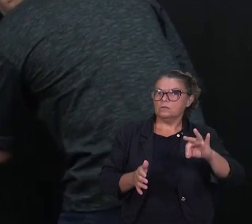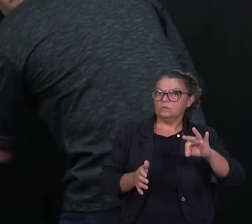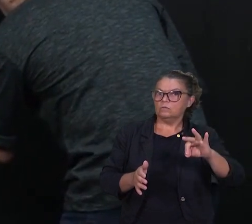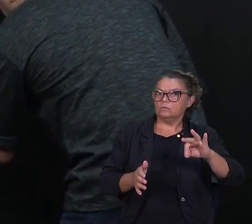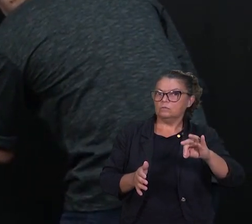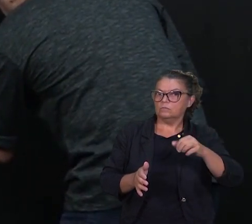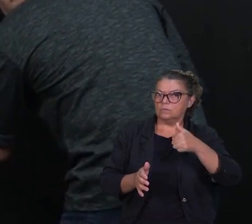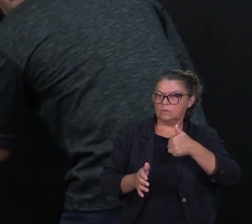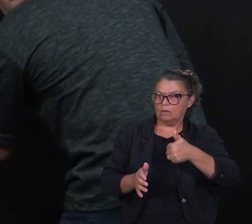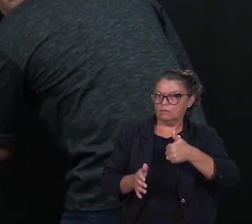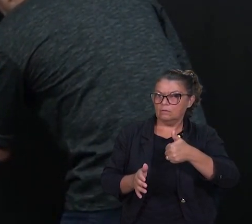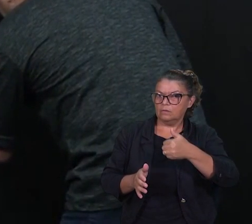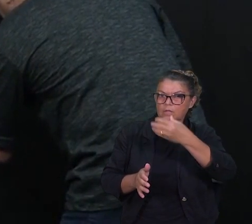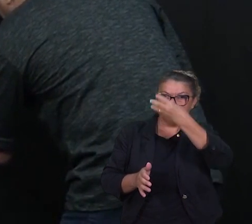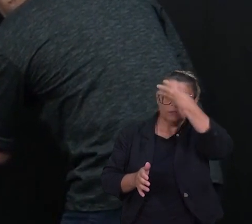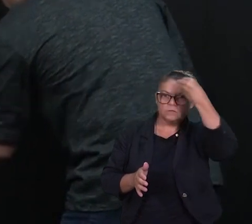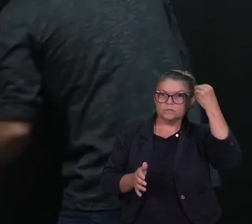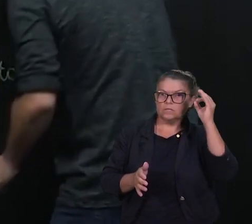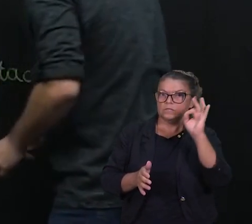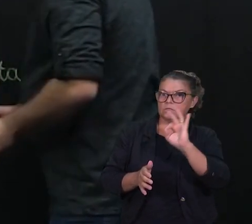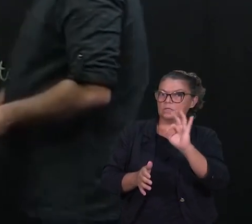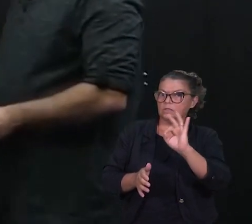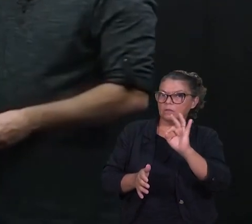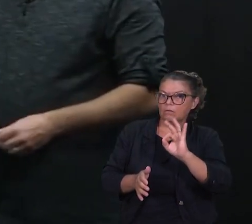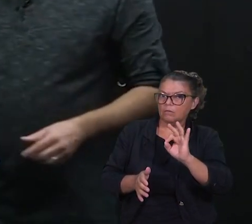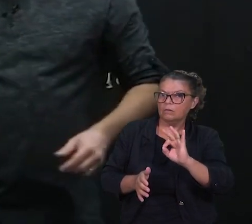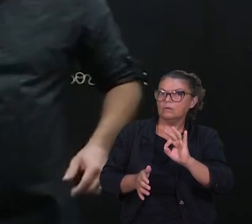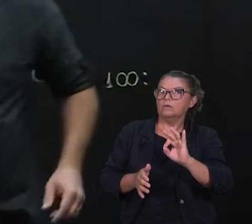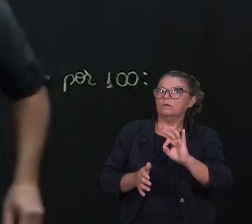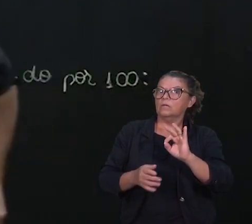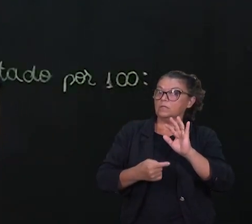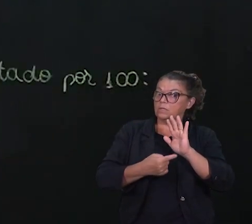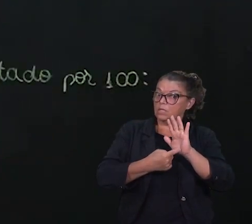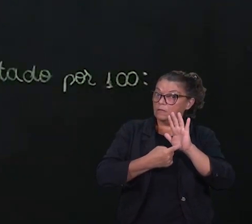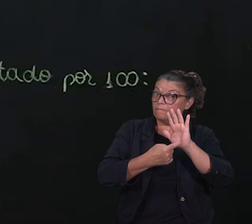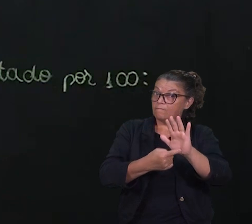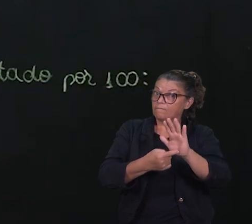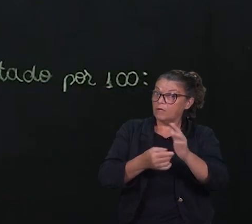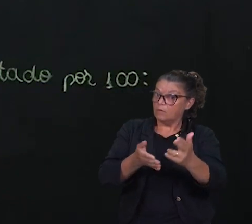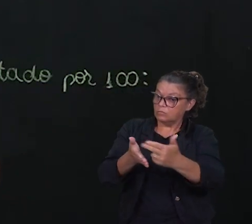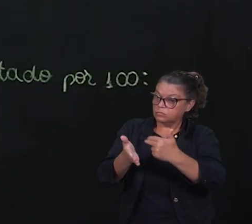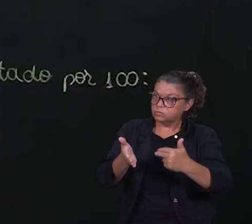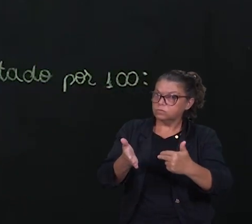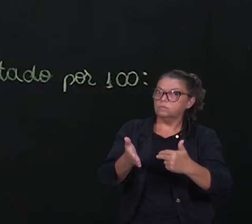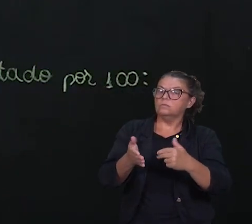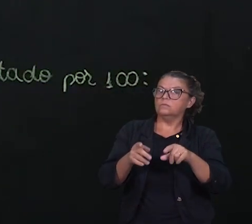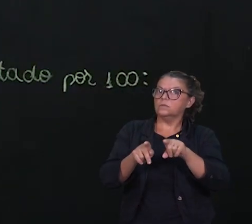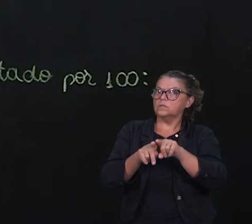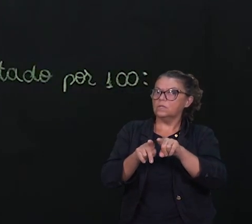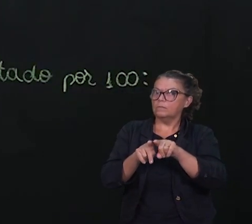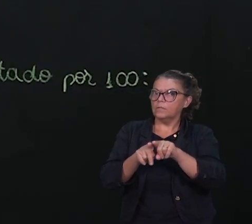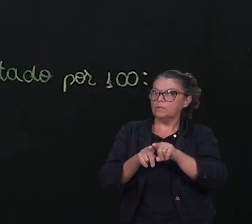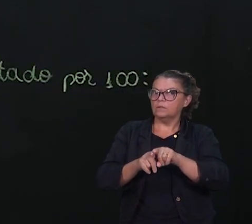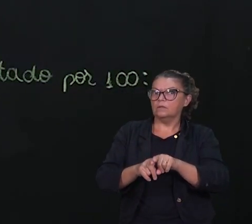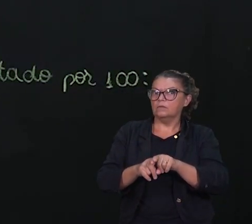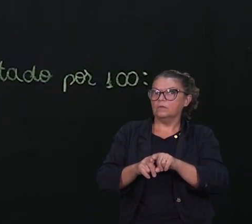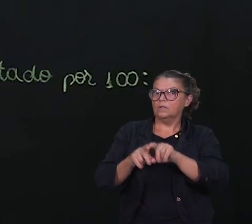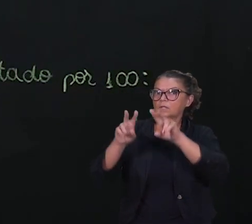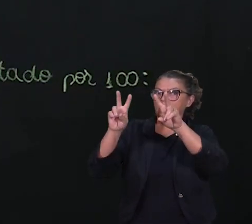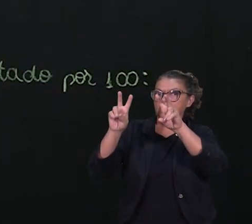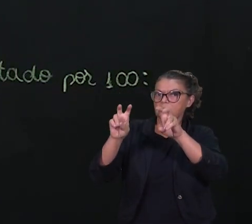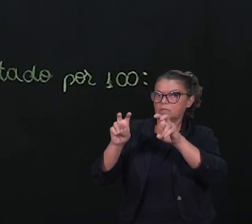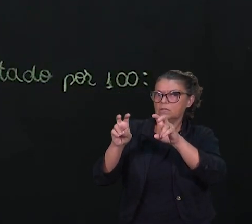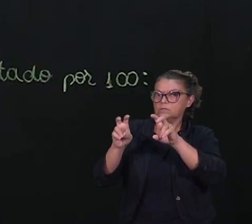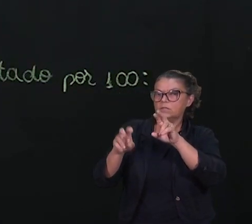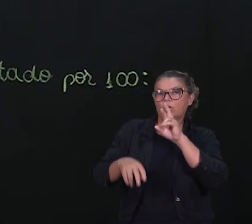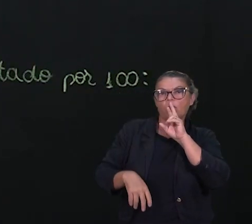14,7%, tá? Então não esqueçam aqui do símbolo de porcentagem, até porque essa